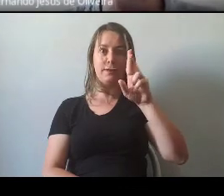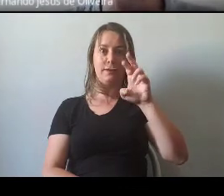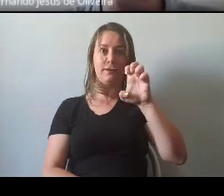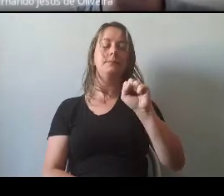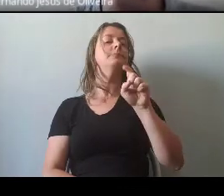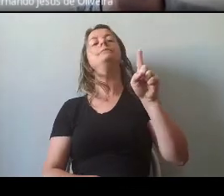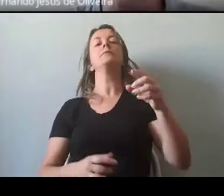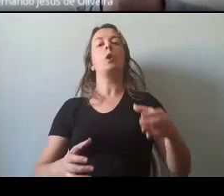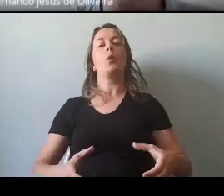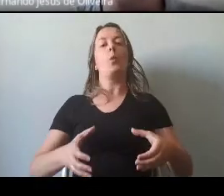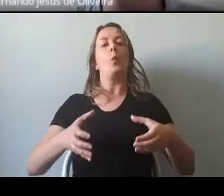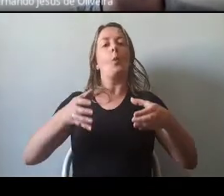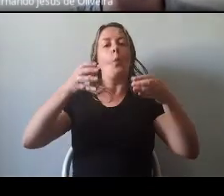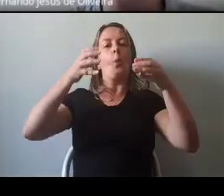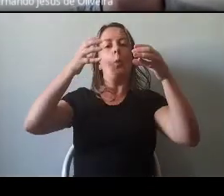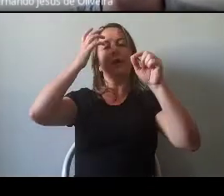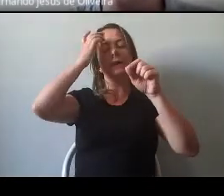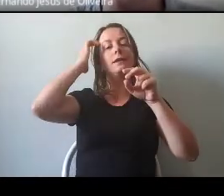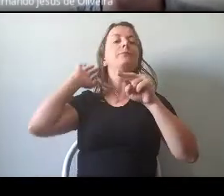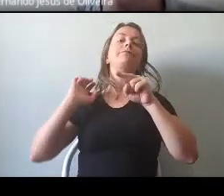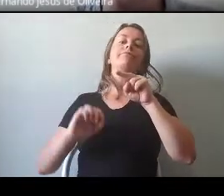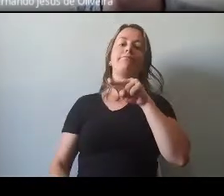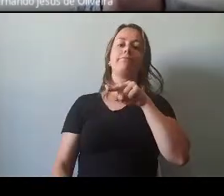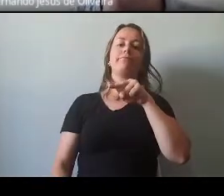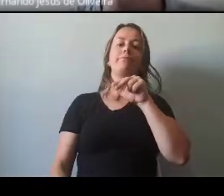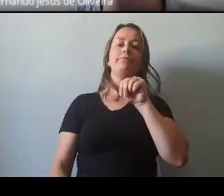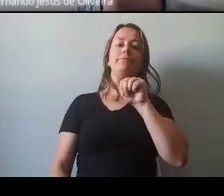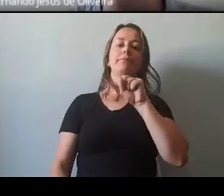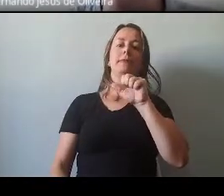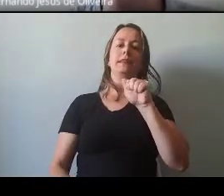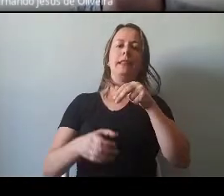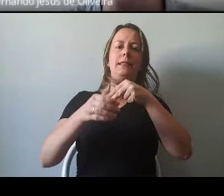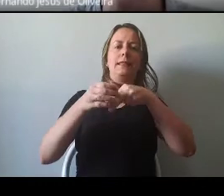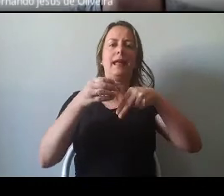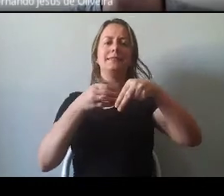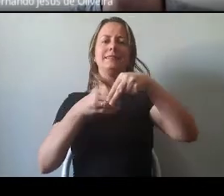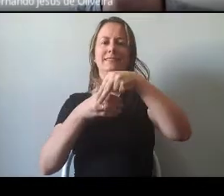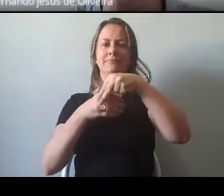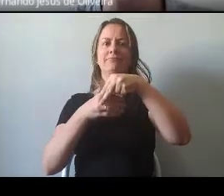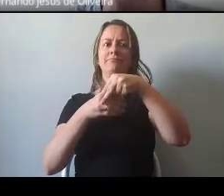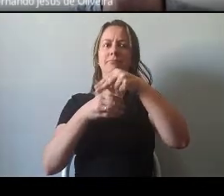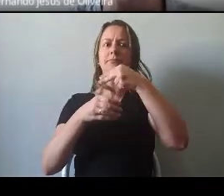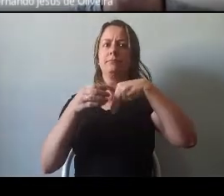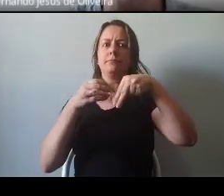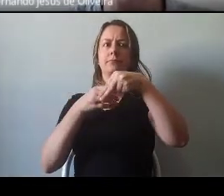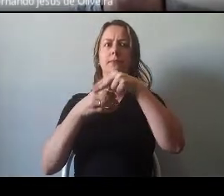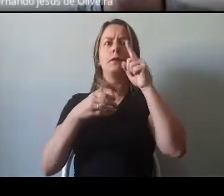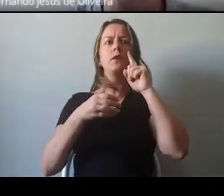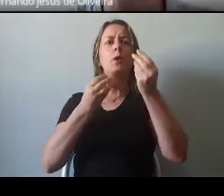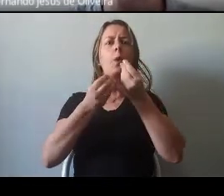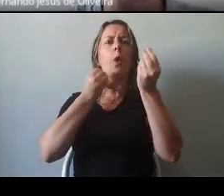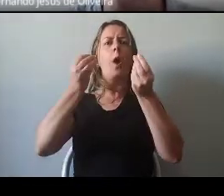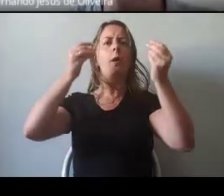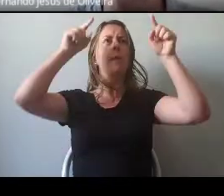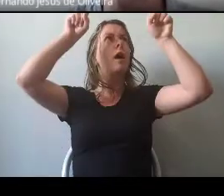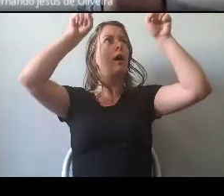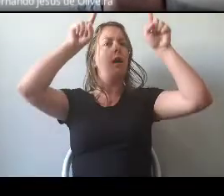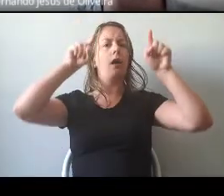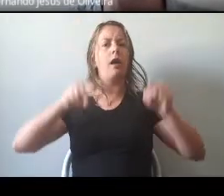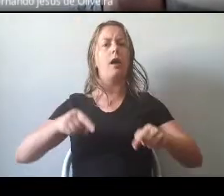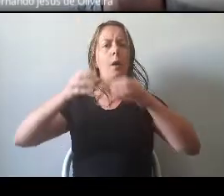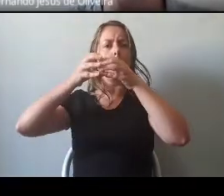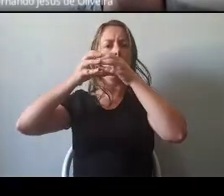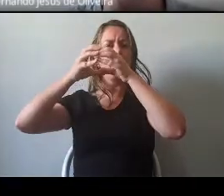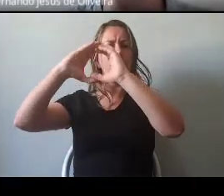numa câmara da NASA, tá? A princípio, a câmara está aberta, tem uma pessoa lá embaixo, e solta então